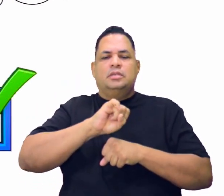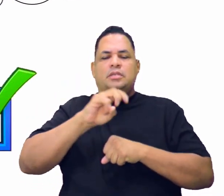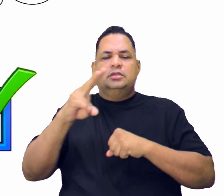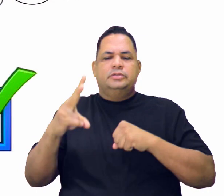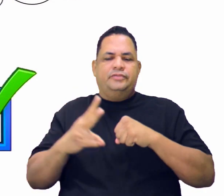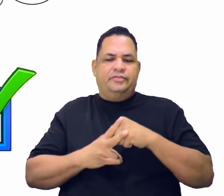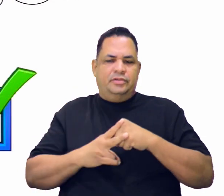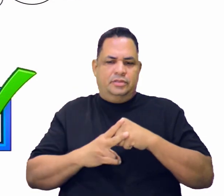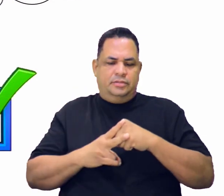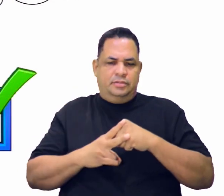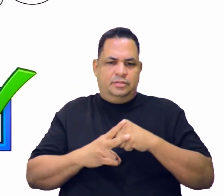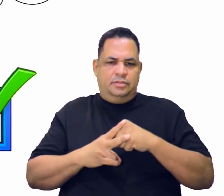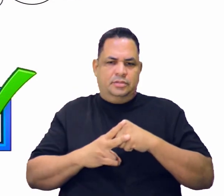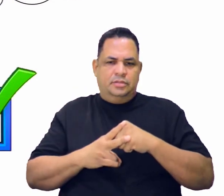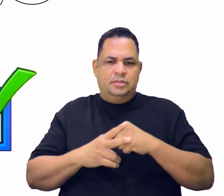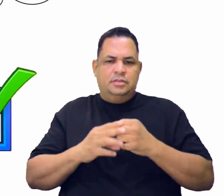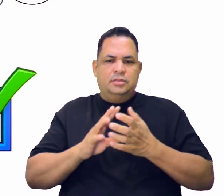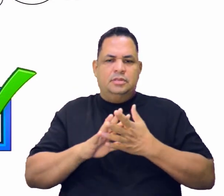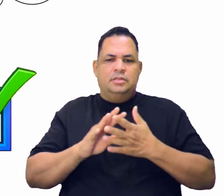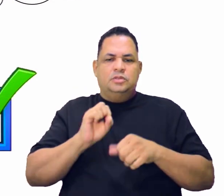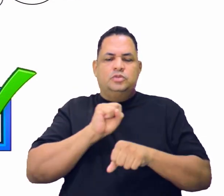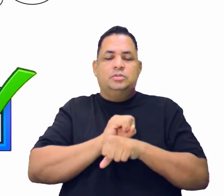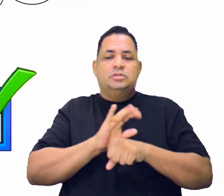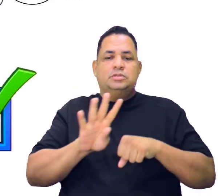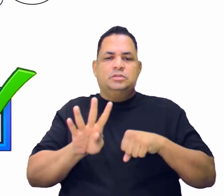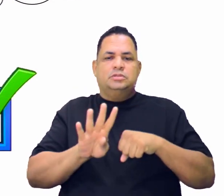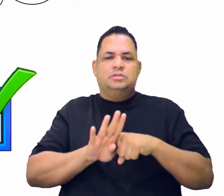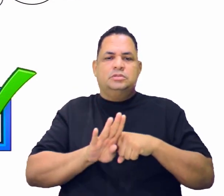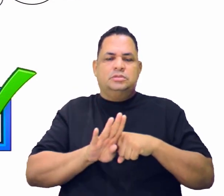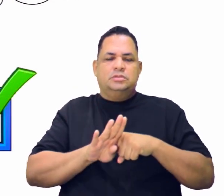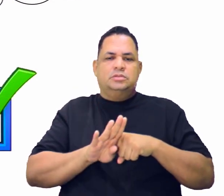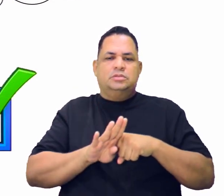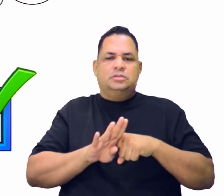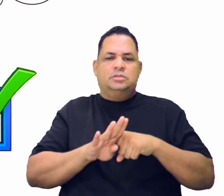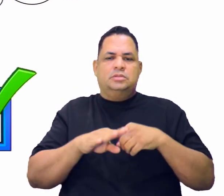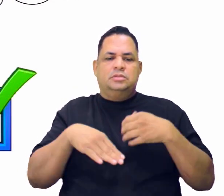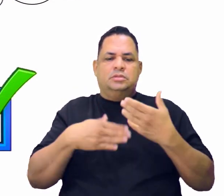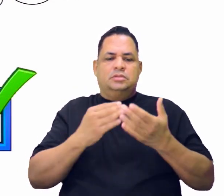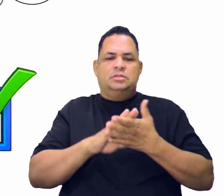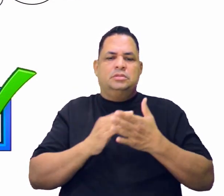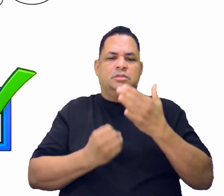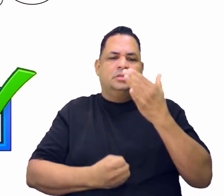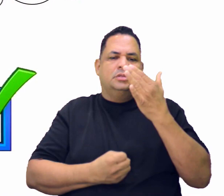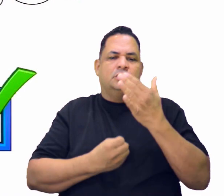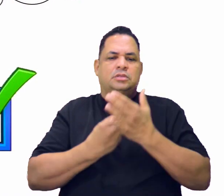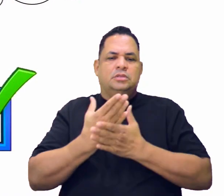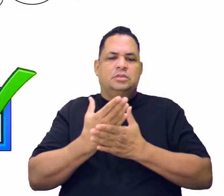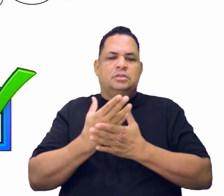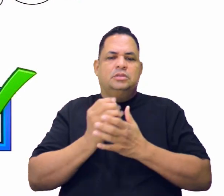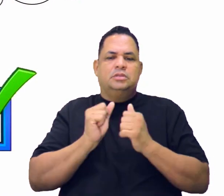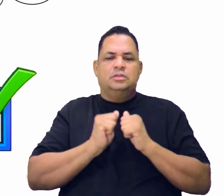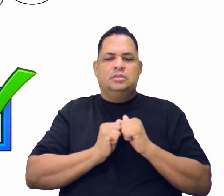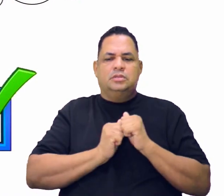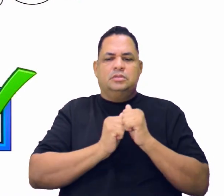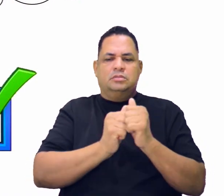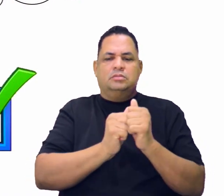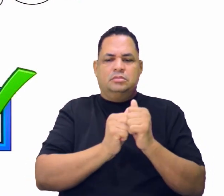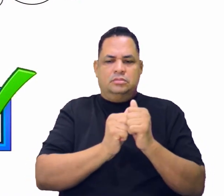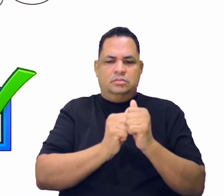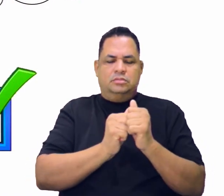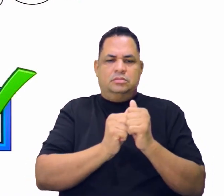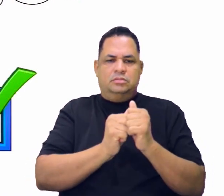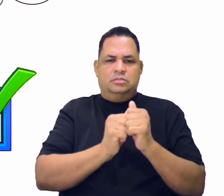Advérbio. E para ser substantivo, o que vai acontecer? Aparecerá, ele vai vir acompanhado de